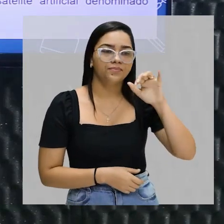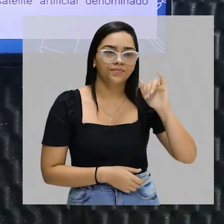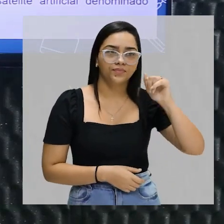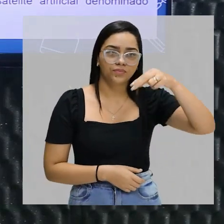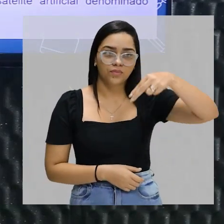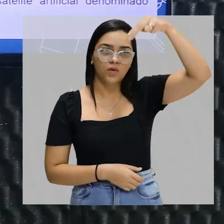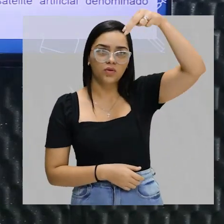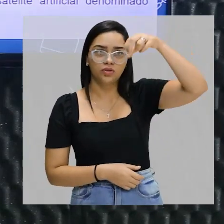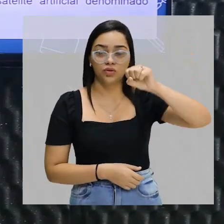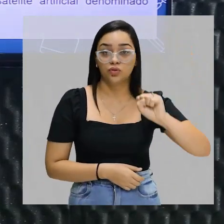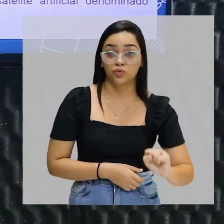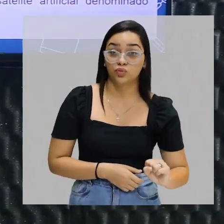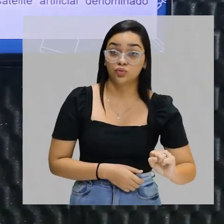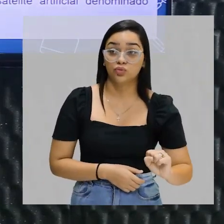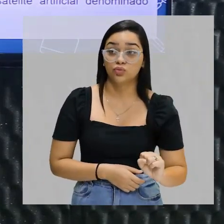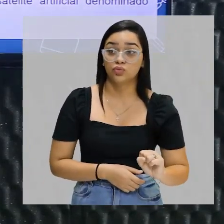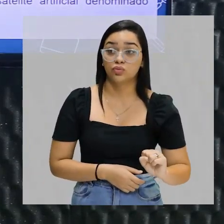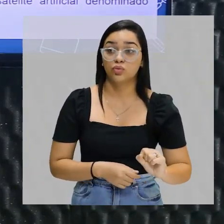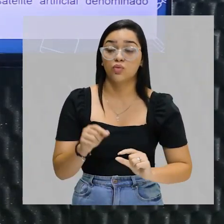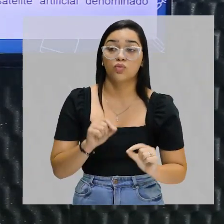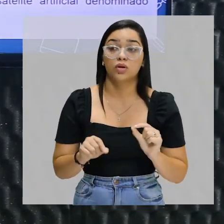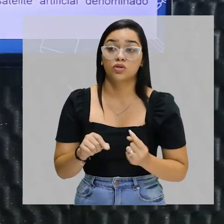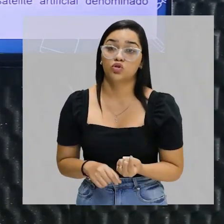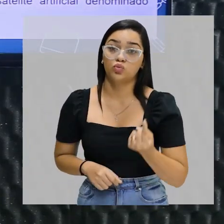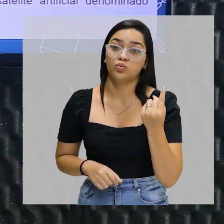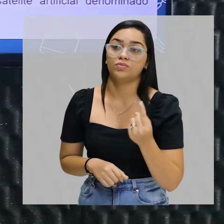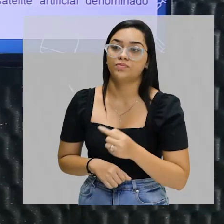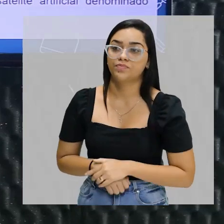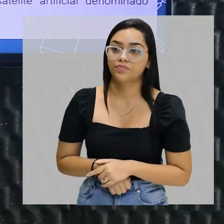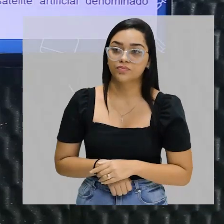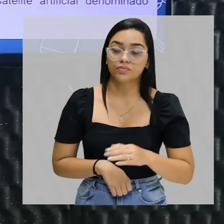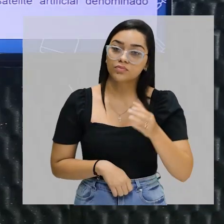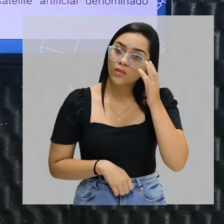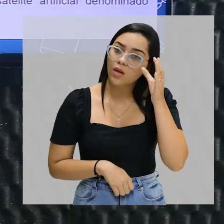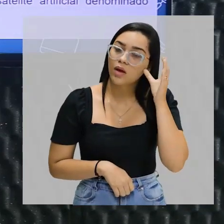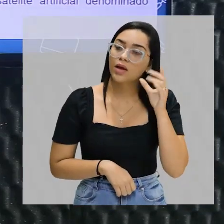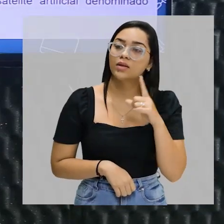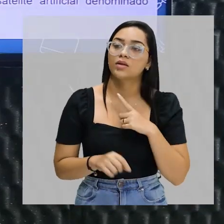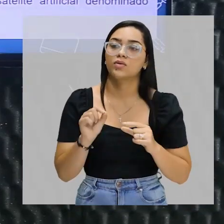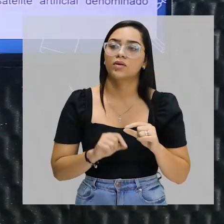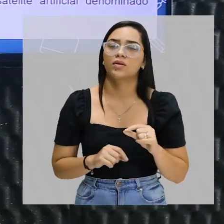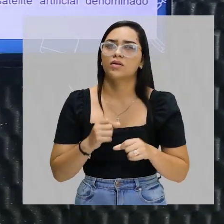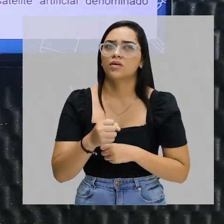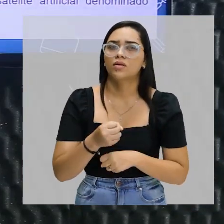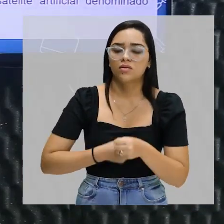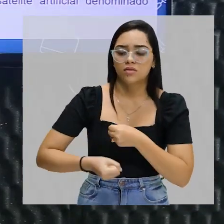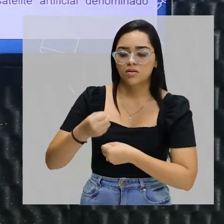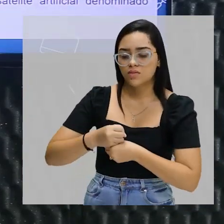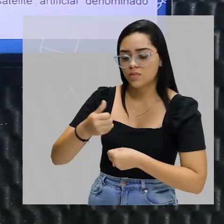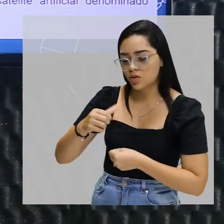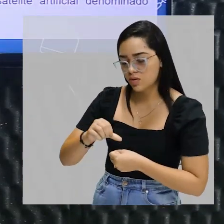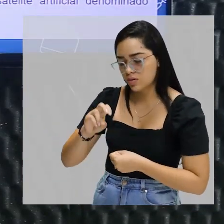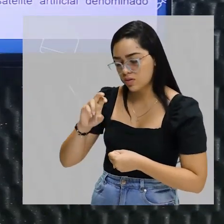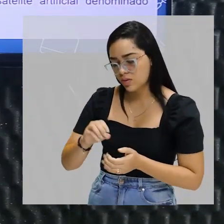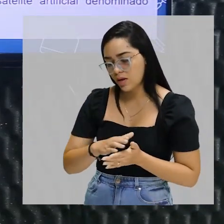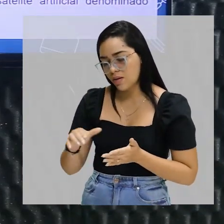Coreia do Norte e Coreia do Sul dois países na realidade era um só país Tá qual é houve um conflito de 1950 a